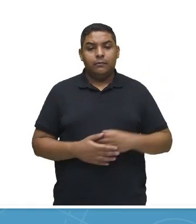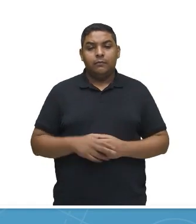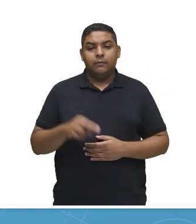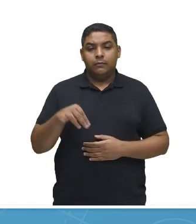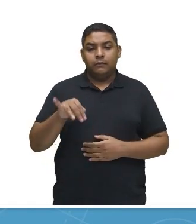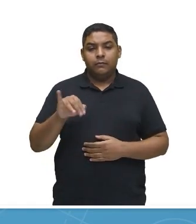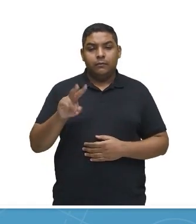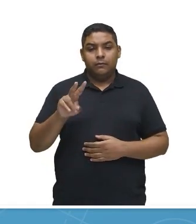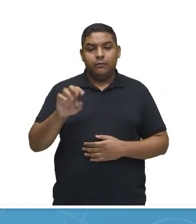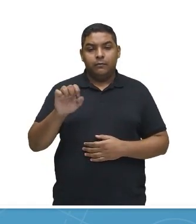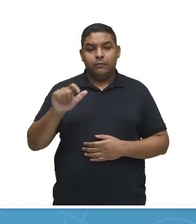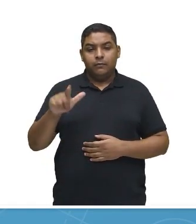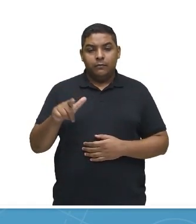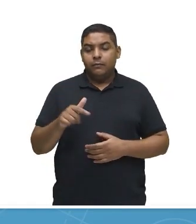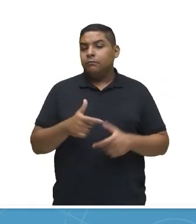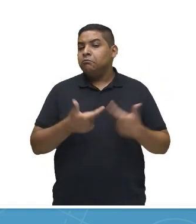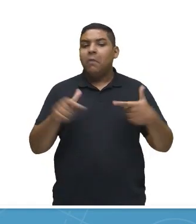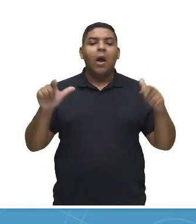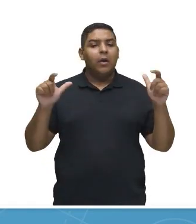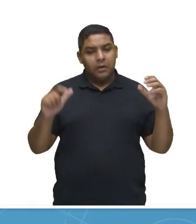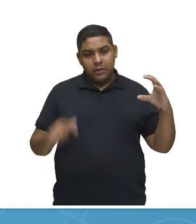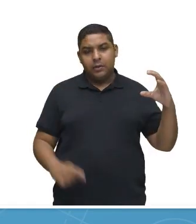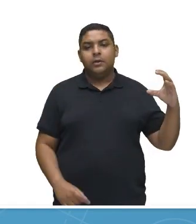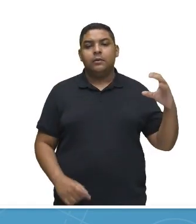Muito bem, a maioria foi letra C aqui, tá?